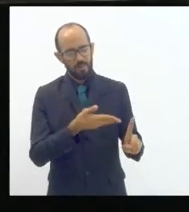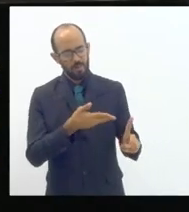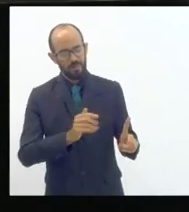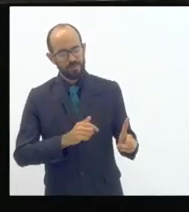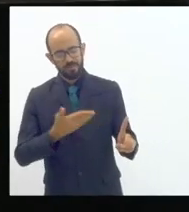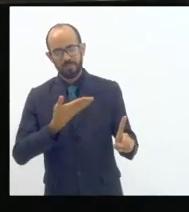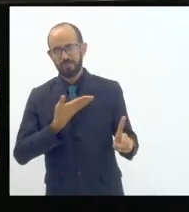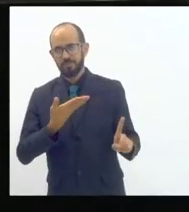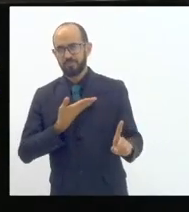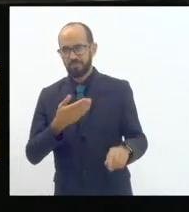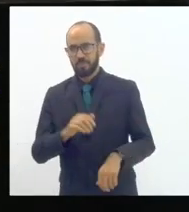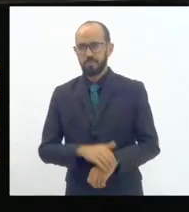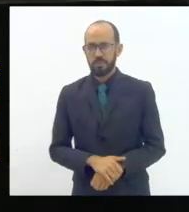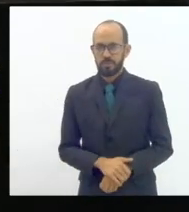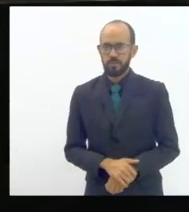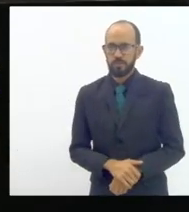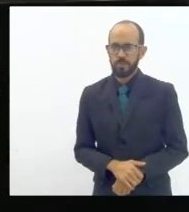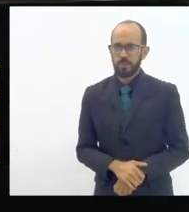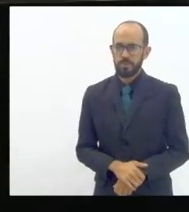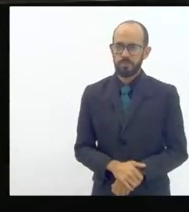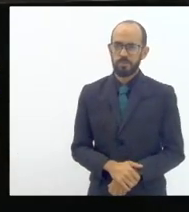como companheiro, né?